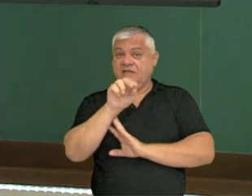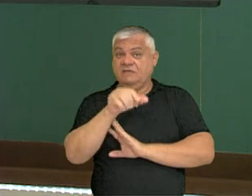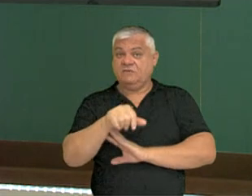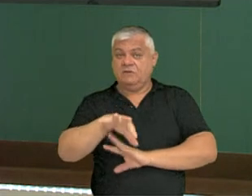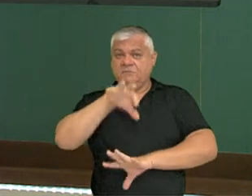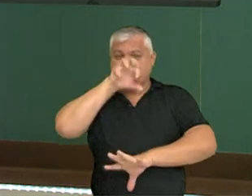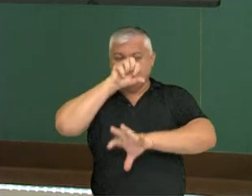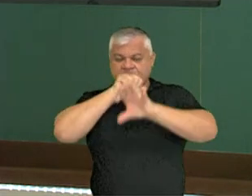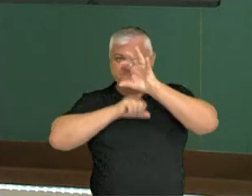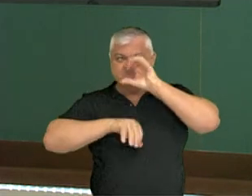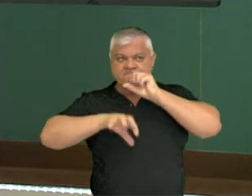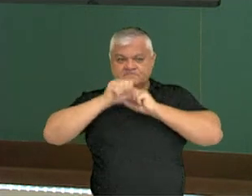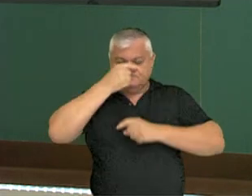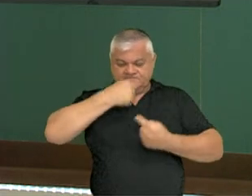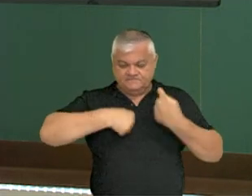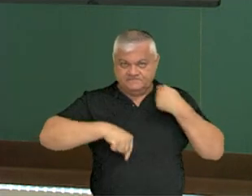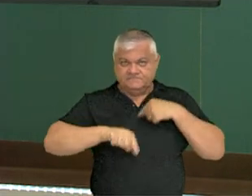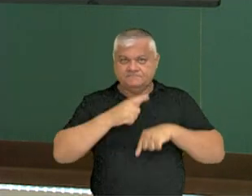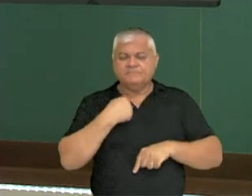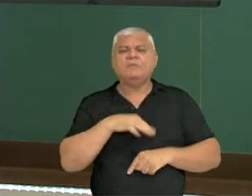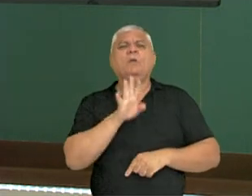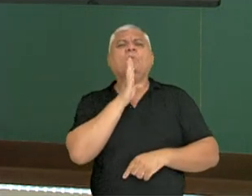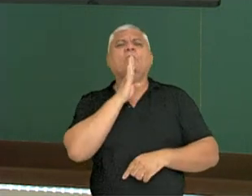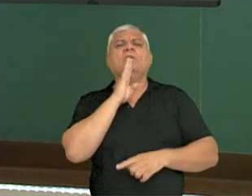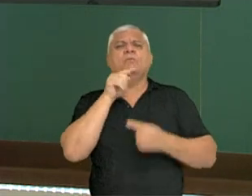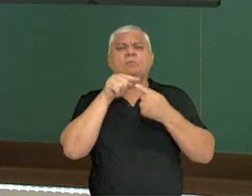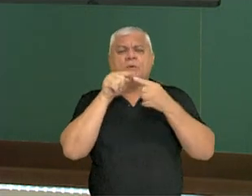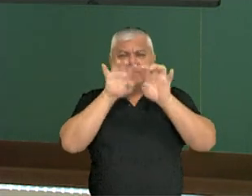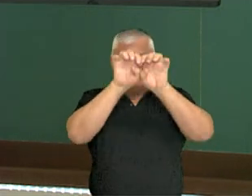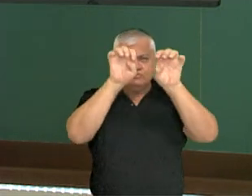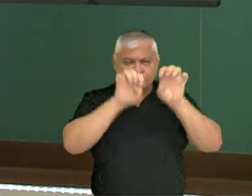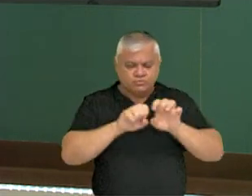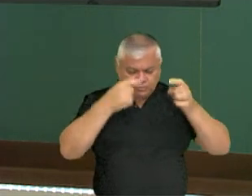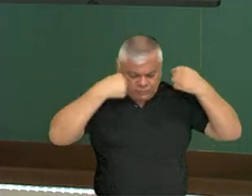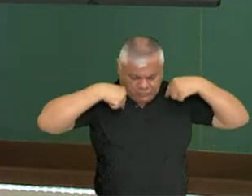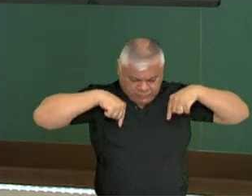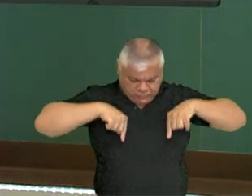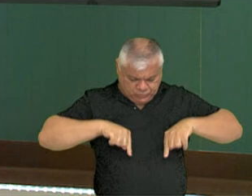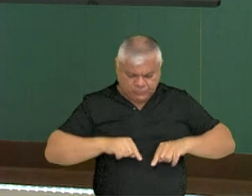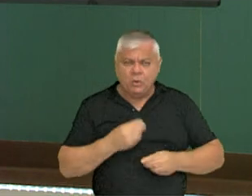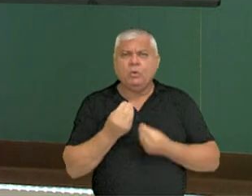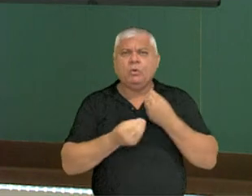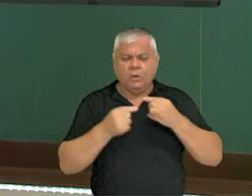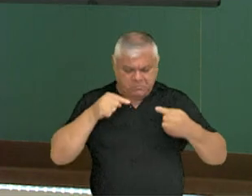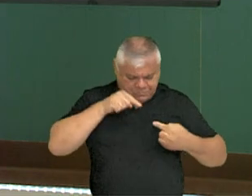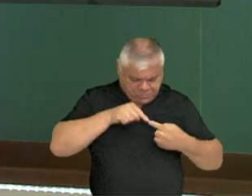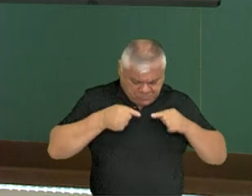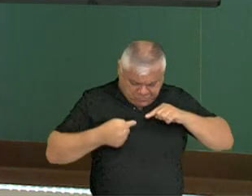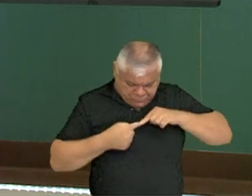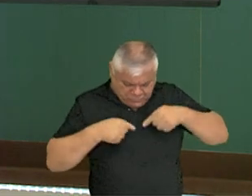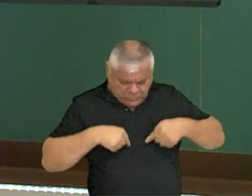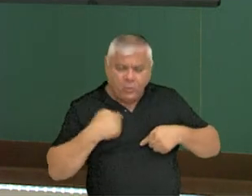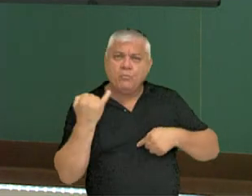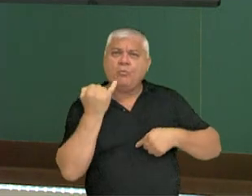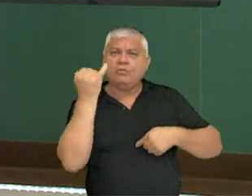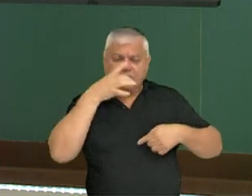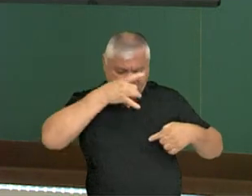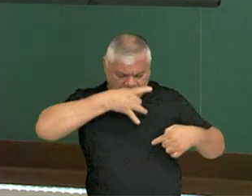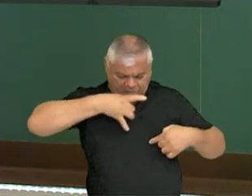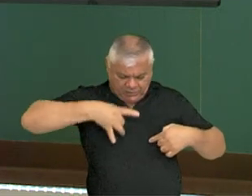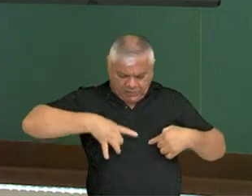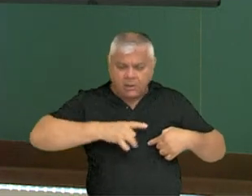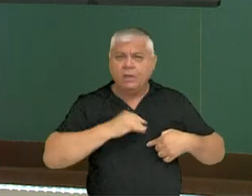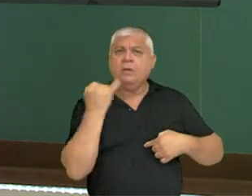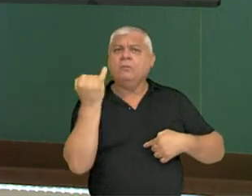nossos objetivos, então? Conhecer as estruturas desse sistema, suas funções e a importância de cada